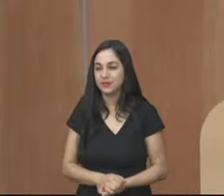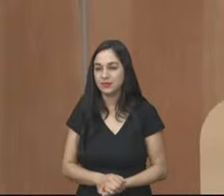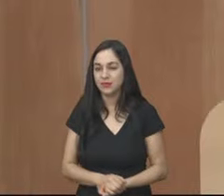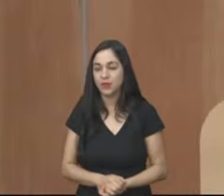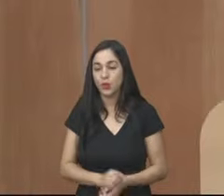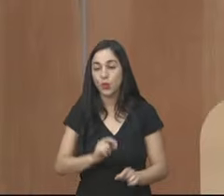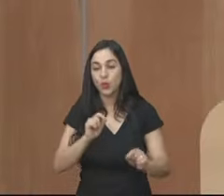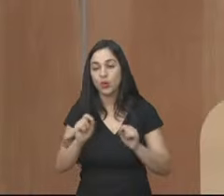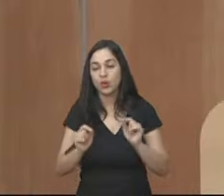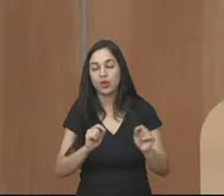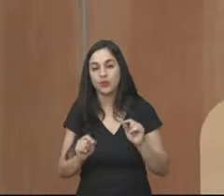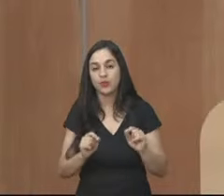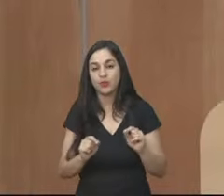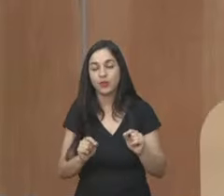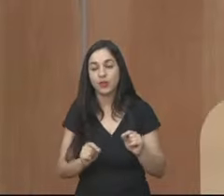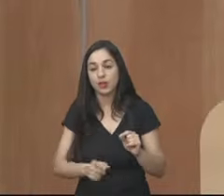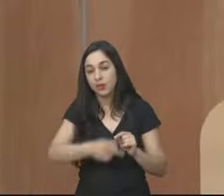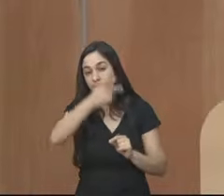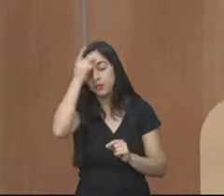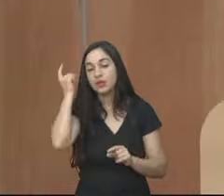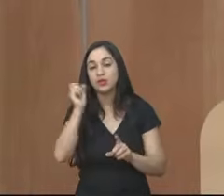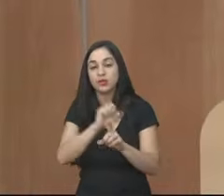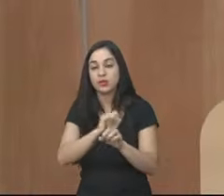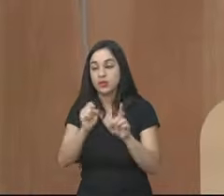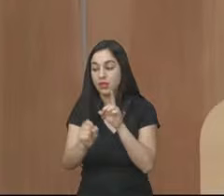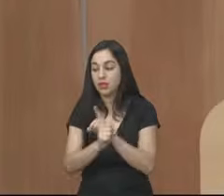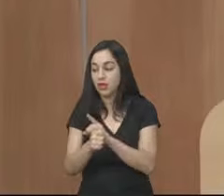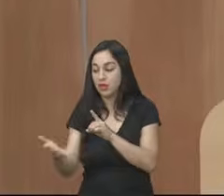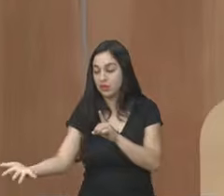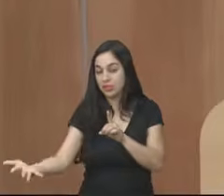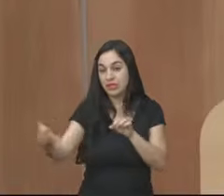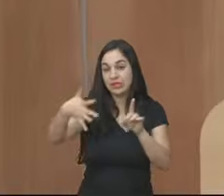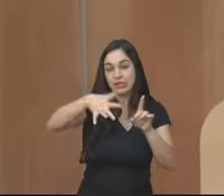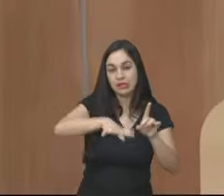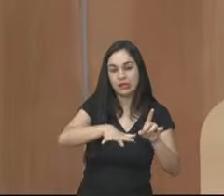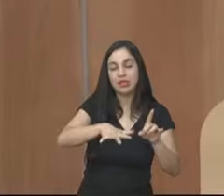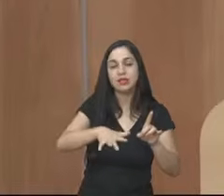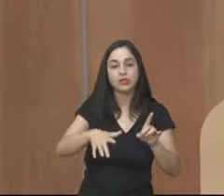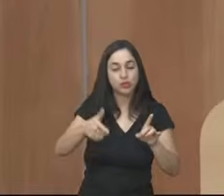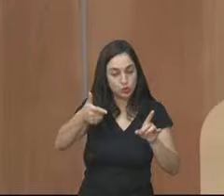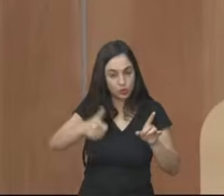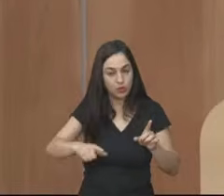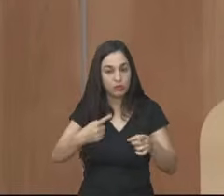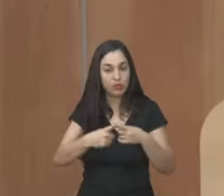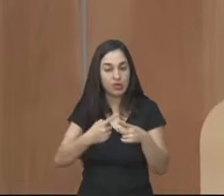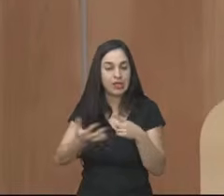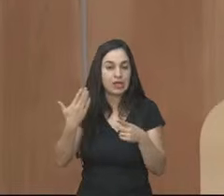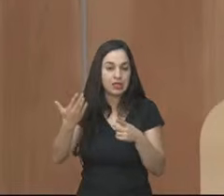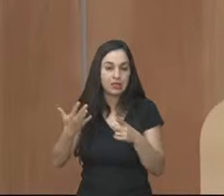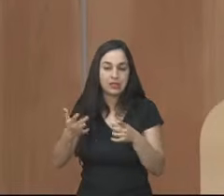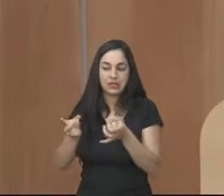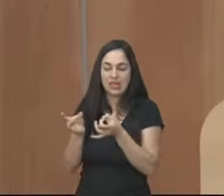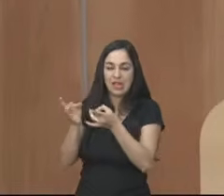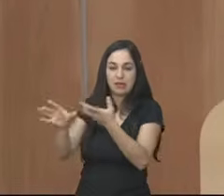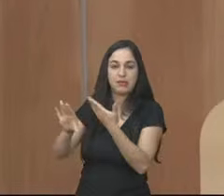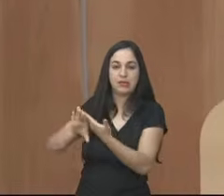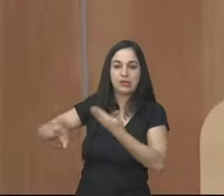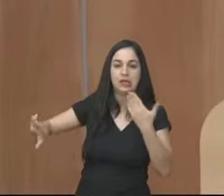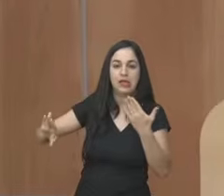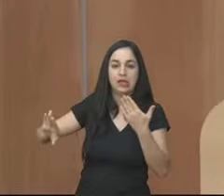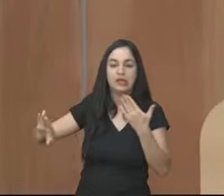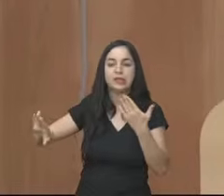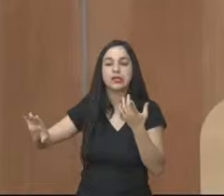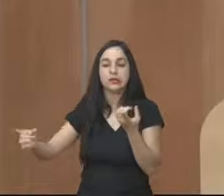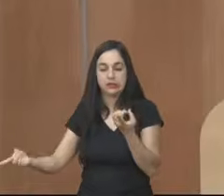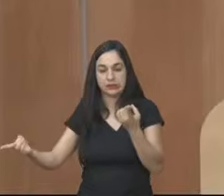ressocializam essas pessoas de volta à sociedade. O que era farrapo, volta como ser humano.